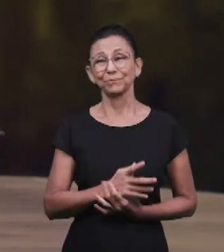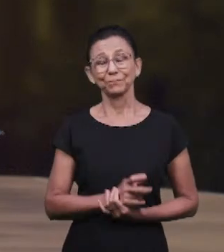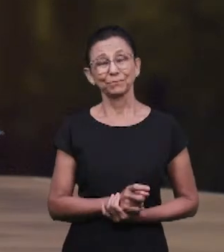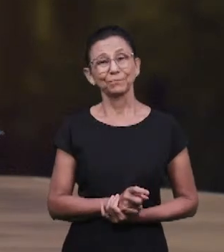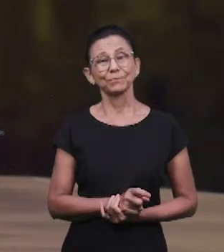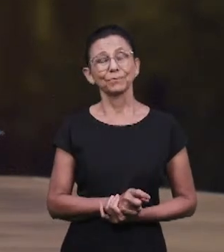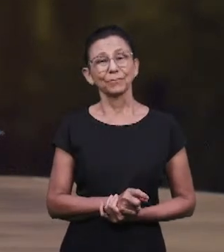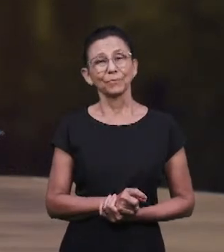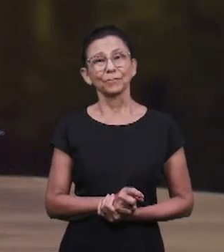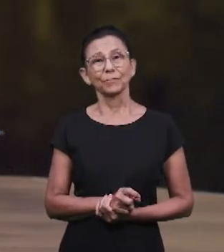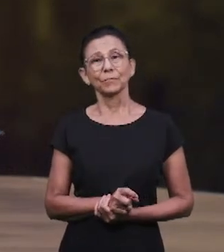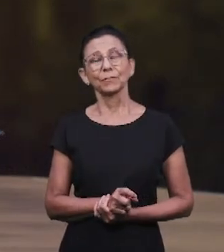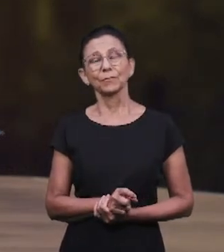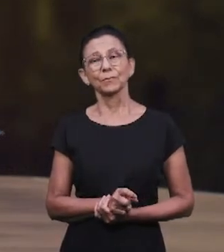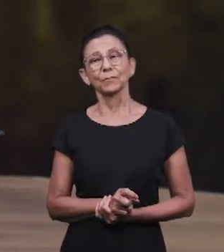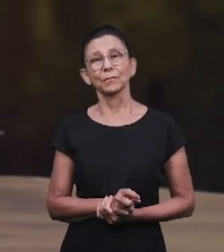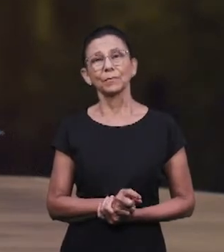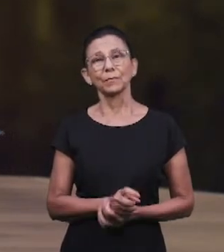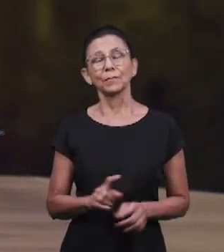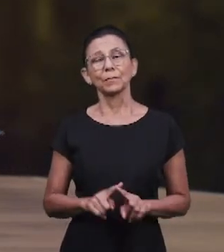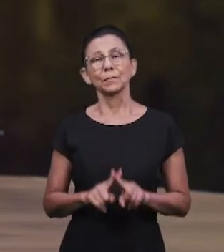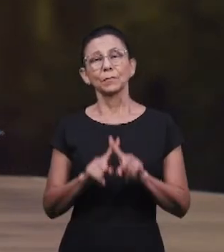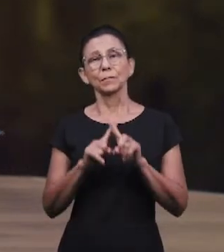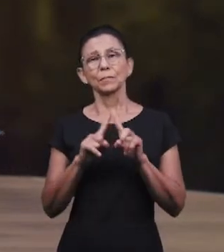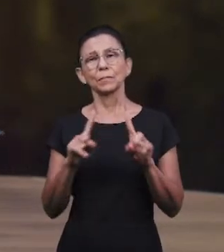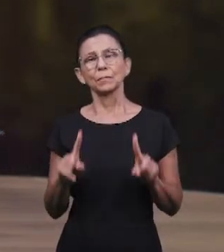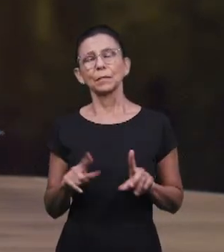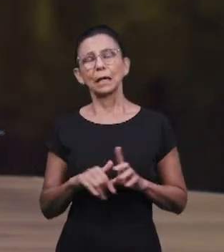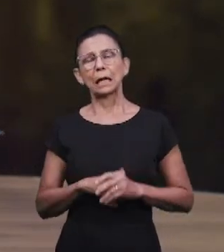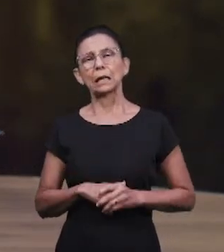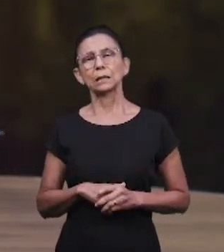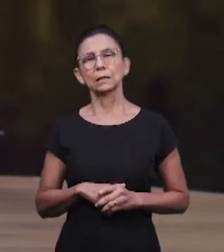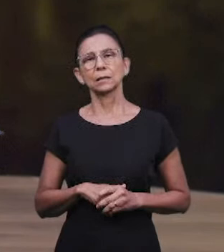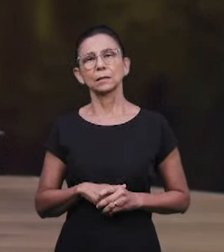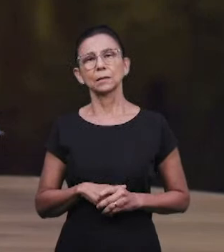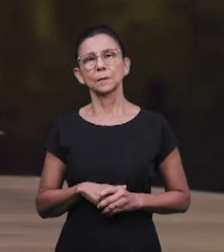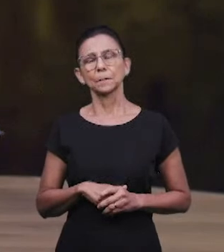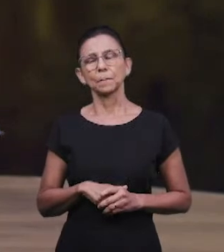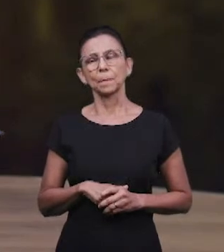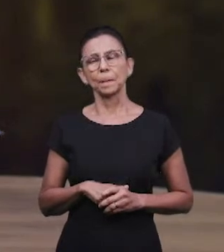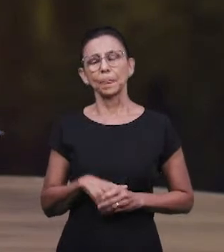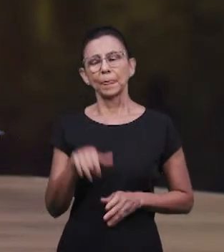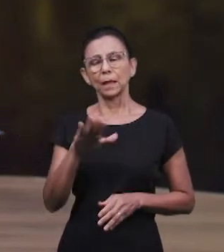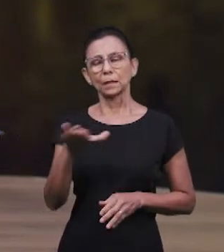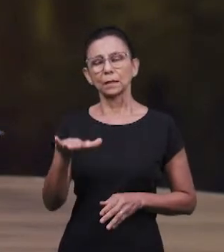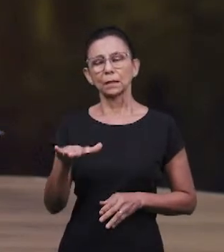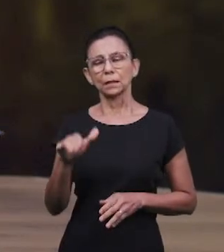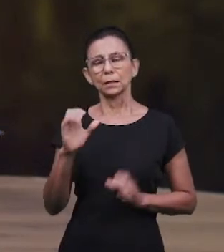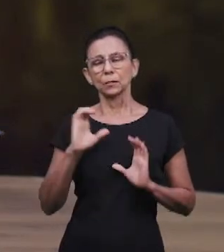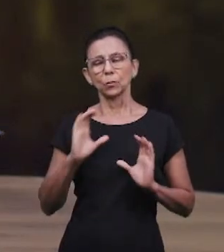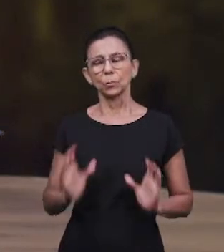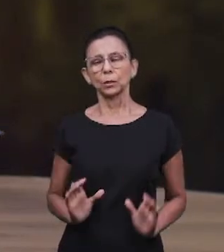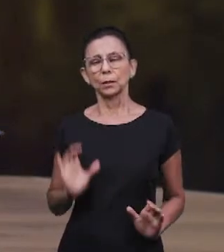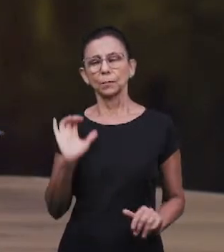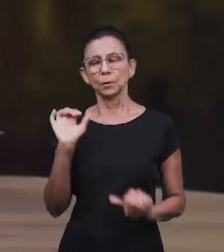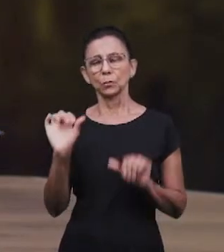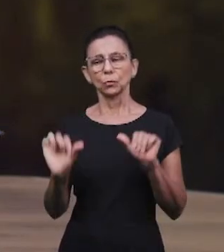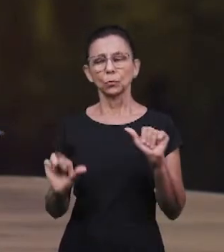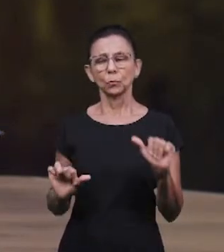difícil. Mas as pessoas viram a mudança de comportamento nas